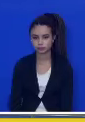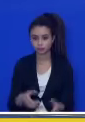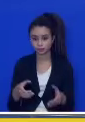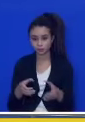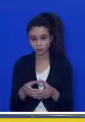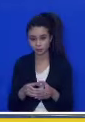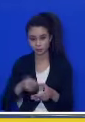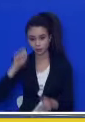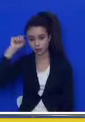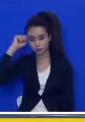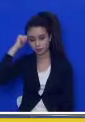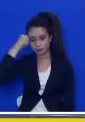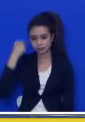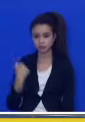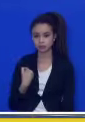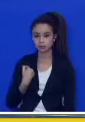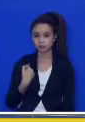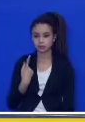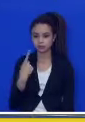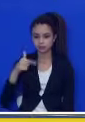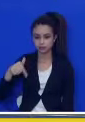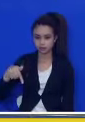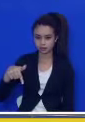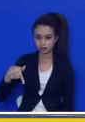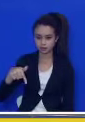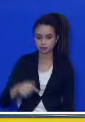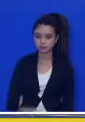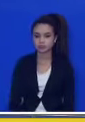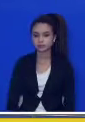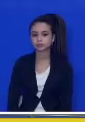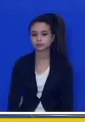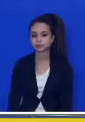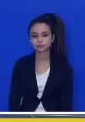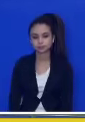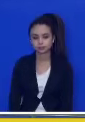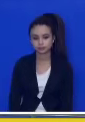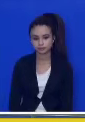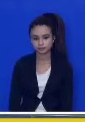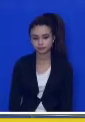Bola preta, número 17. Preta, 17.